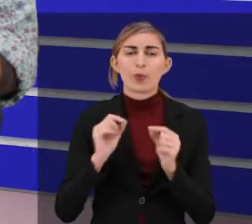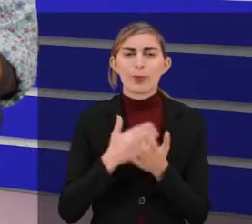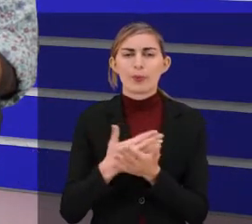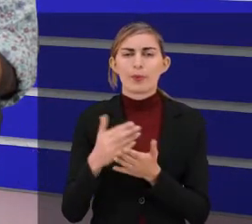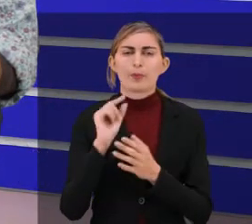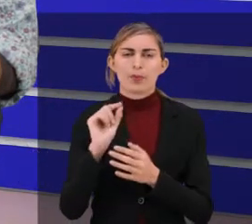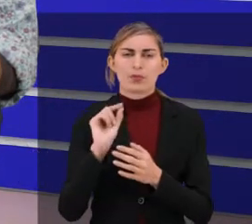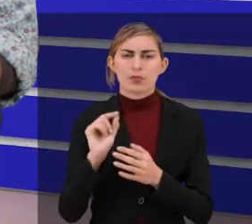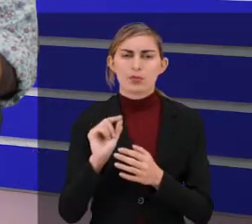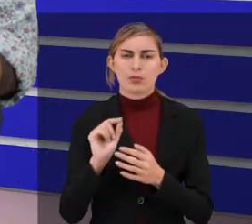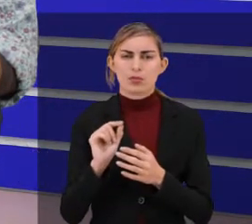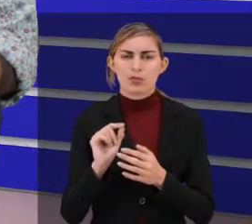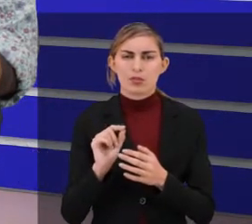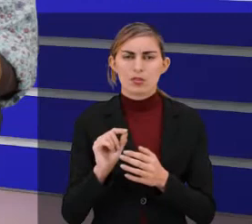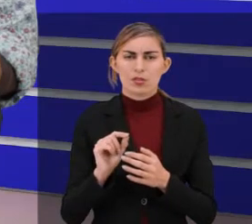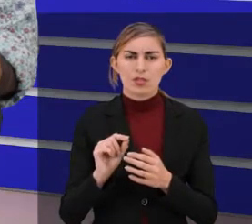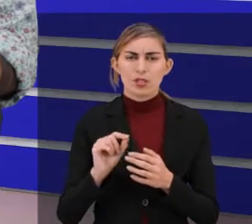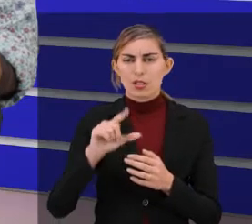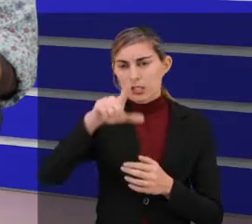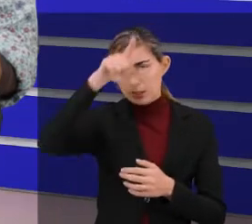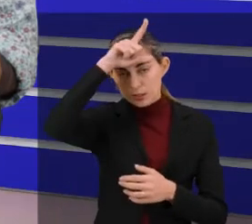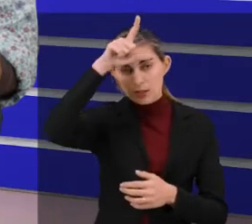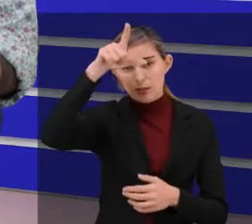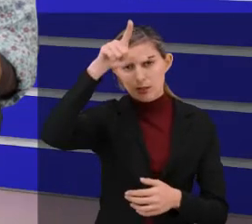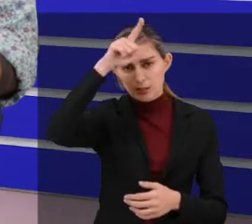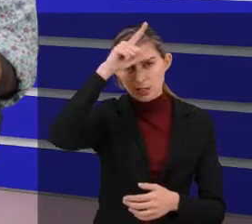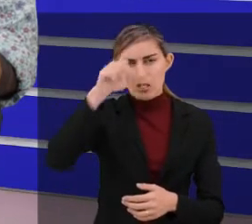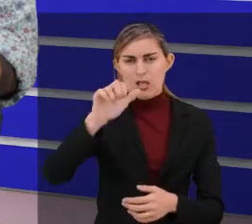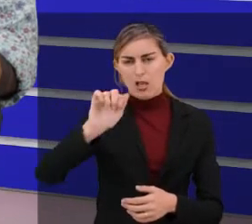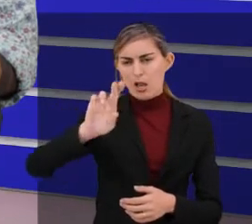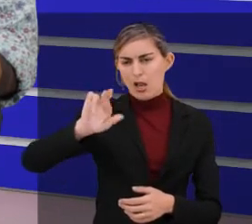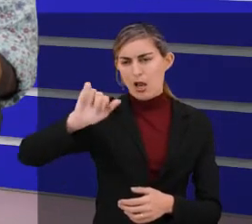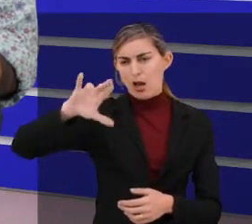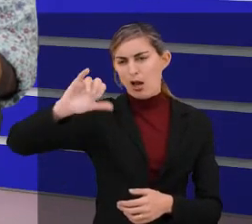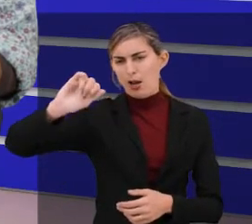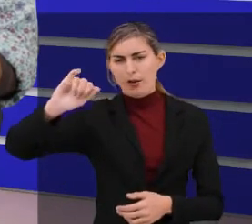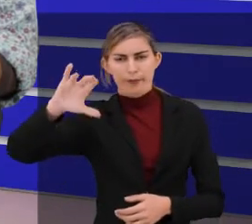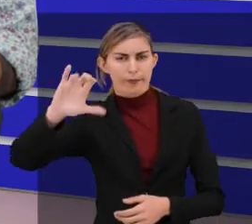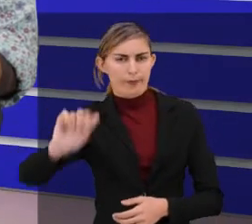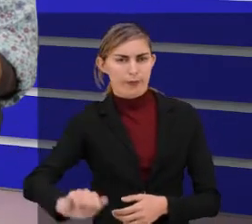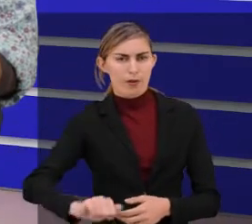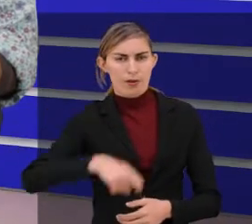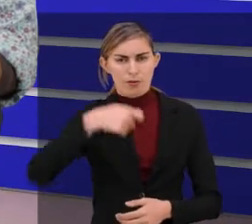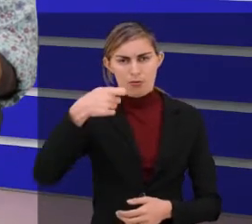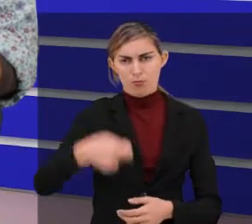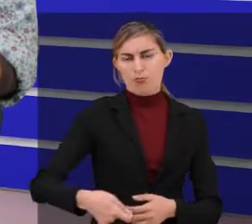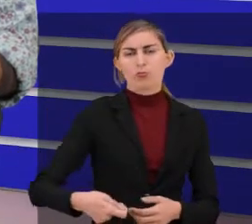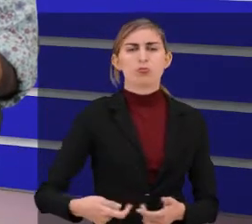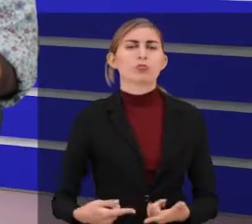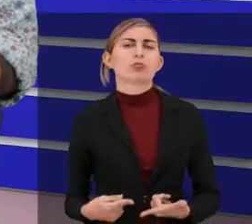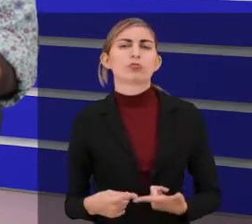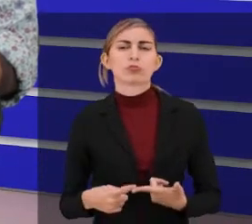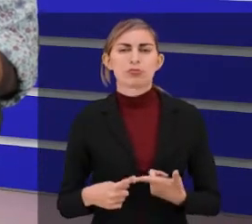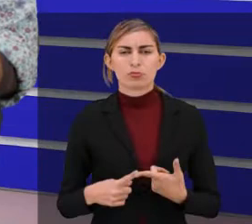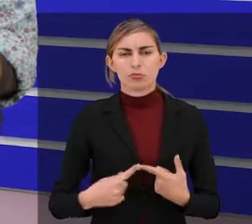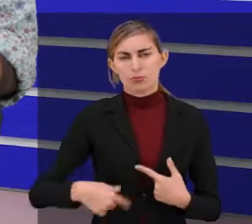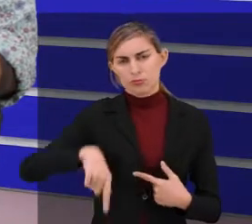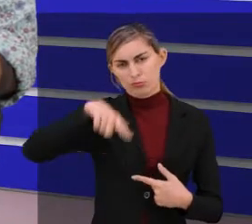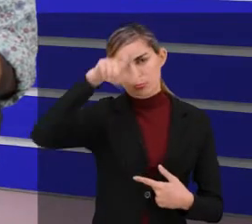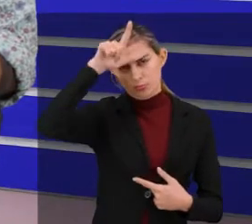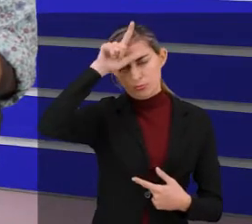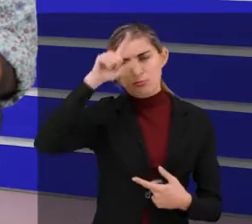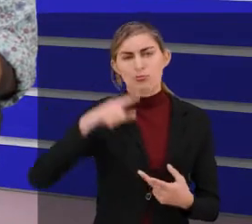justamente em cima de uma liderança arcaica, de uma liderança coercitiva,